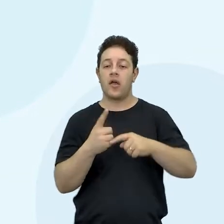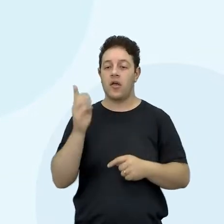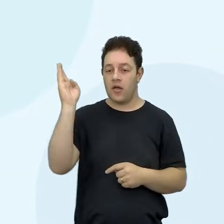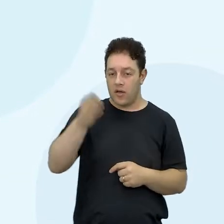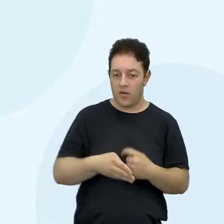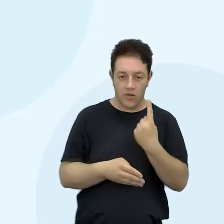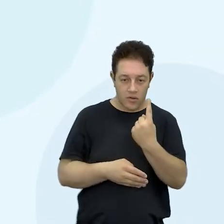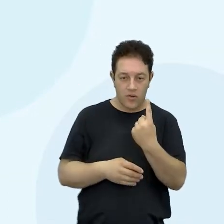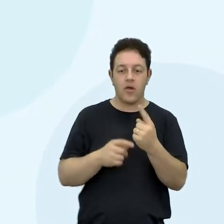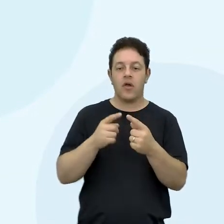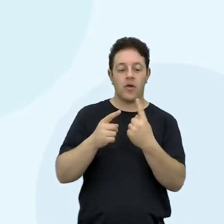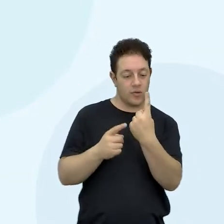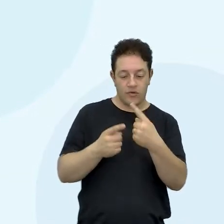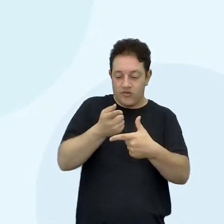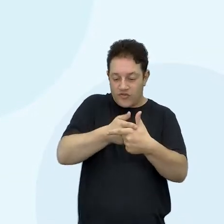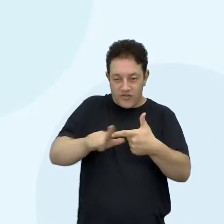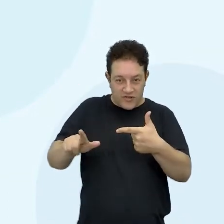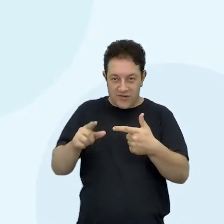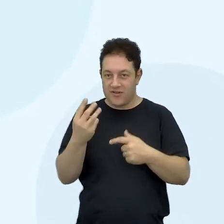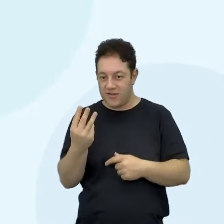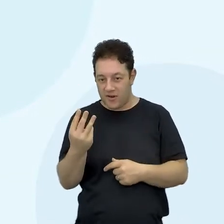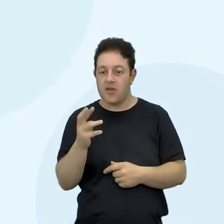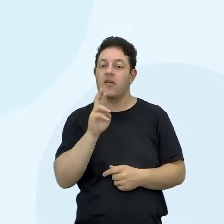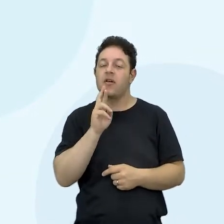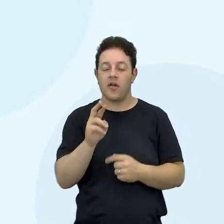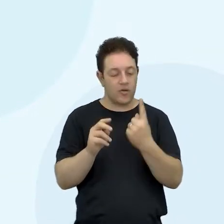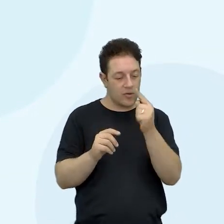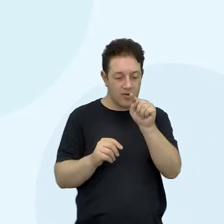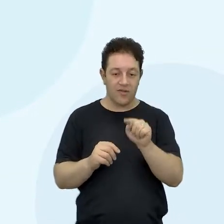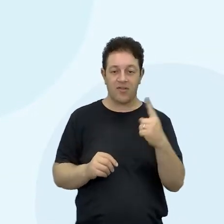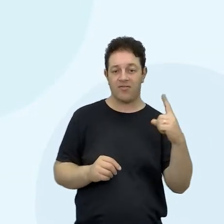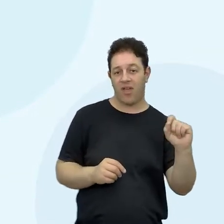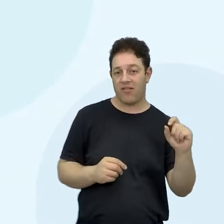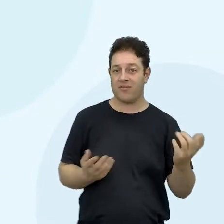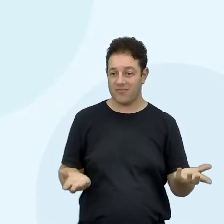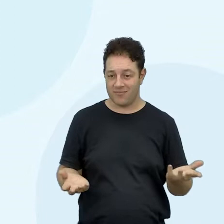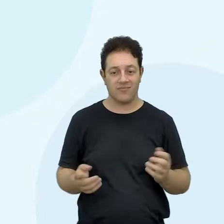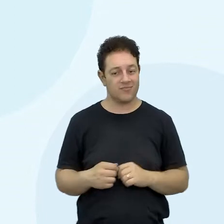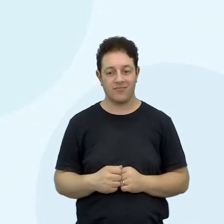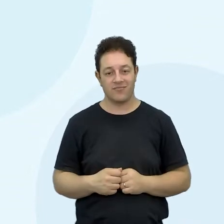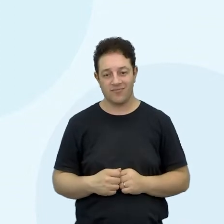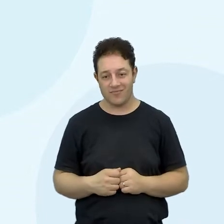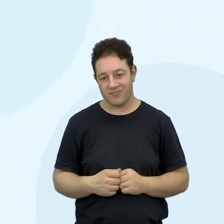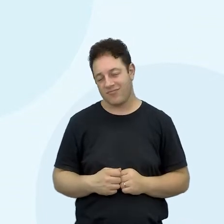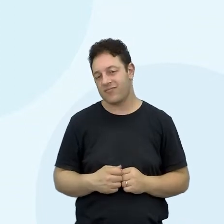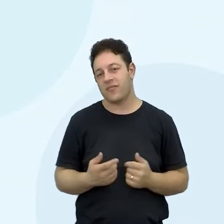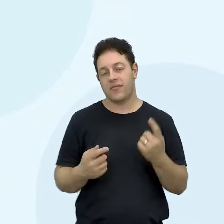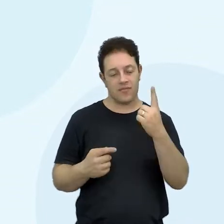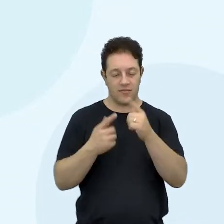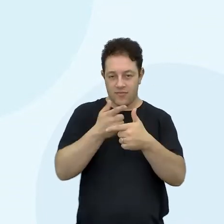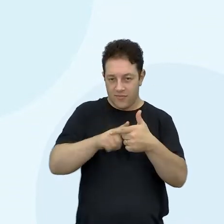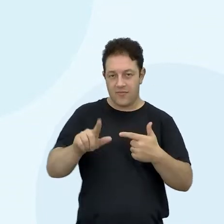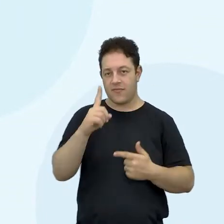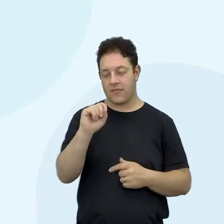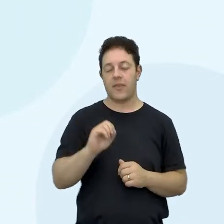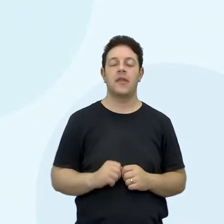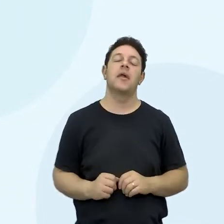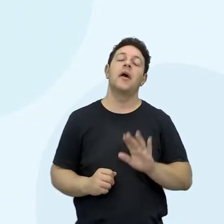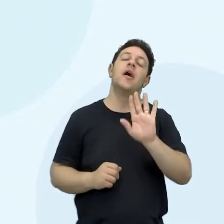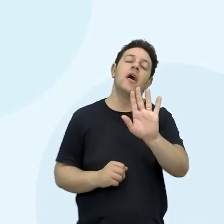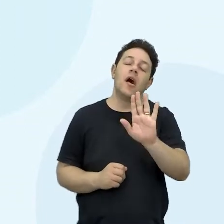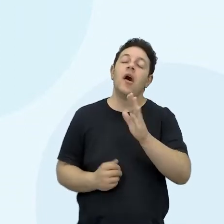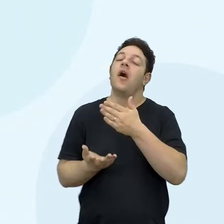por 3, vai dar 10 aqui. 1 para 10. Pronto, tranquilo, está tranquilo, eu dividi por 10. E aí